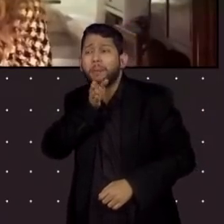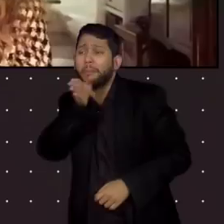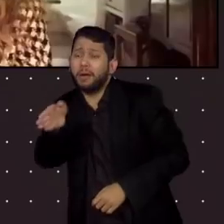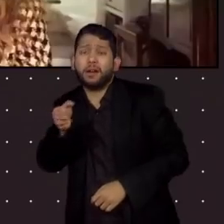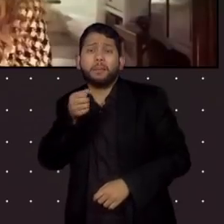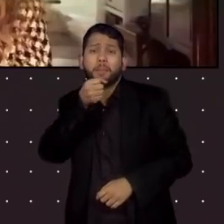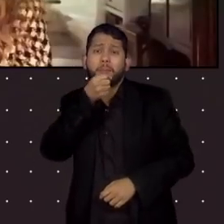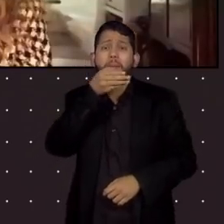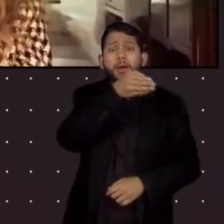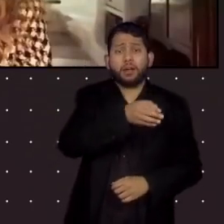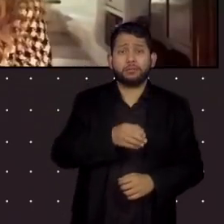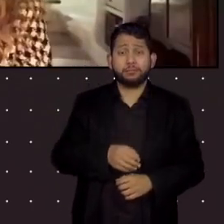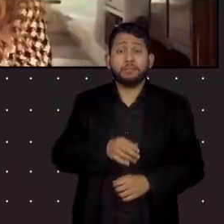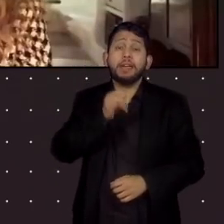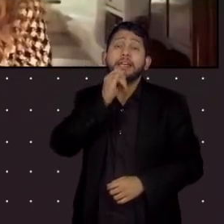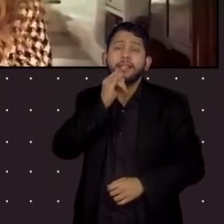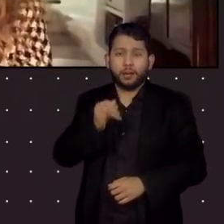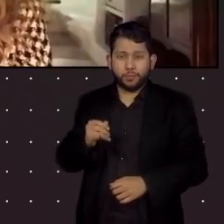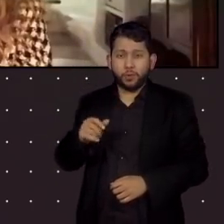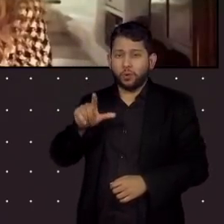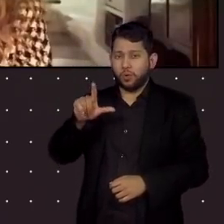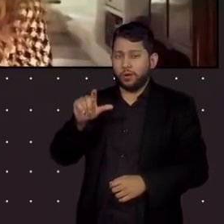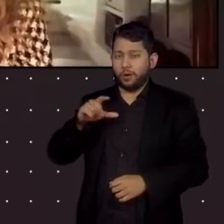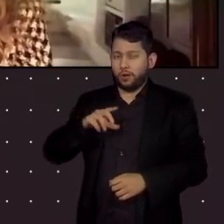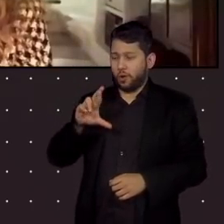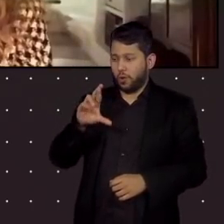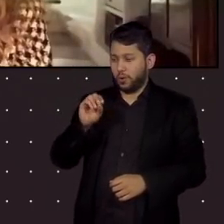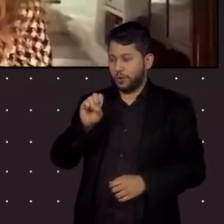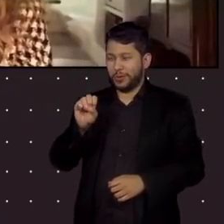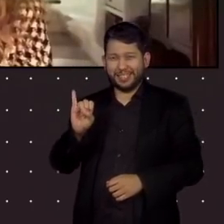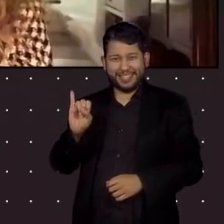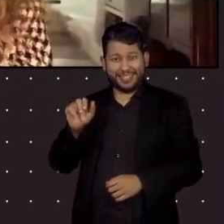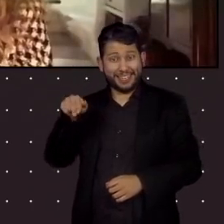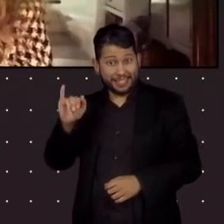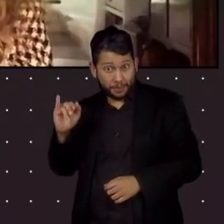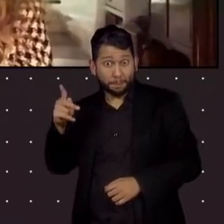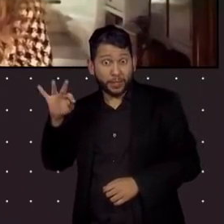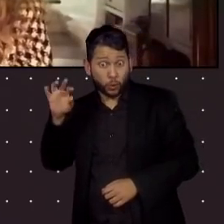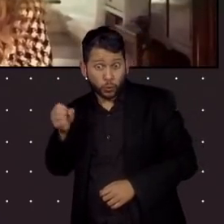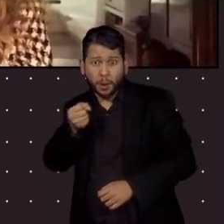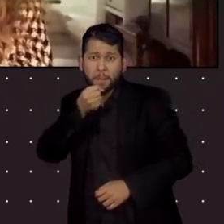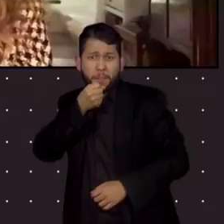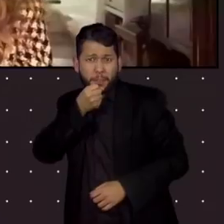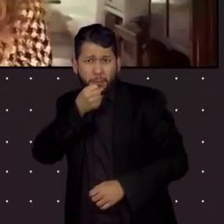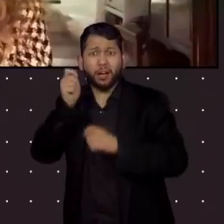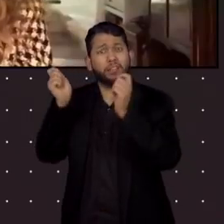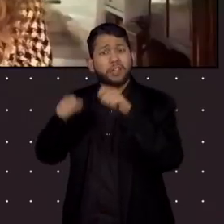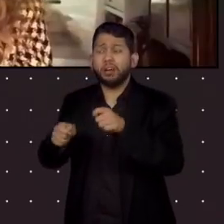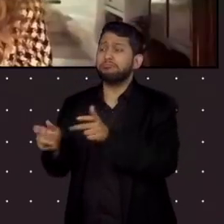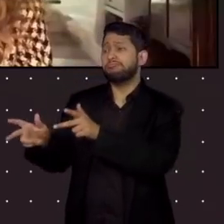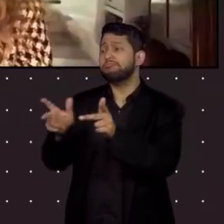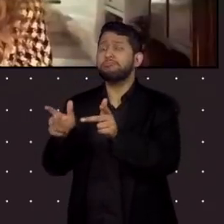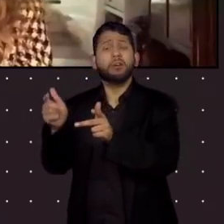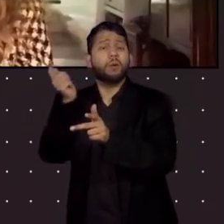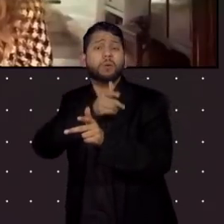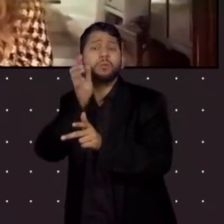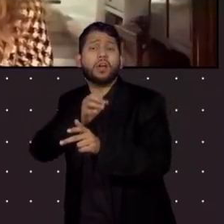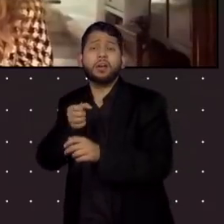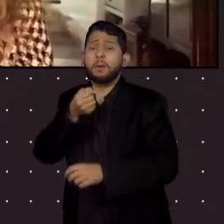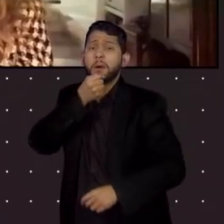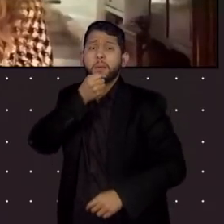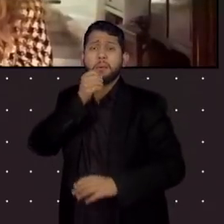pode cantar uma versão derramada do Rossini Pinto e pode cantar uma coisa sofisticada de um Johnny Alfa, de um Egberto Gismonti, e ela pode